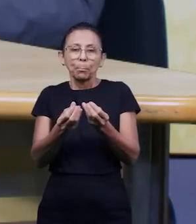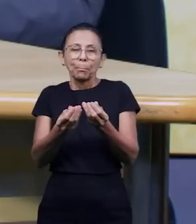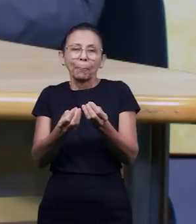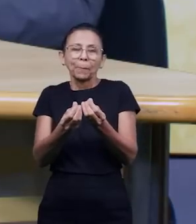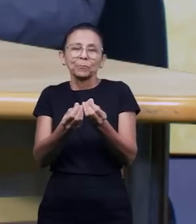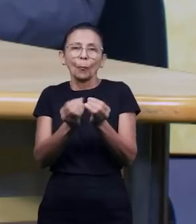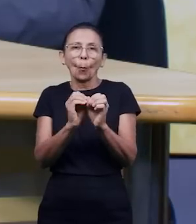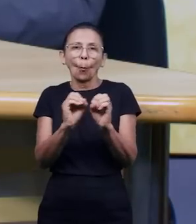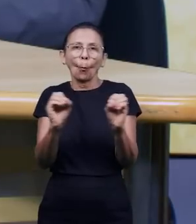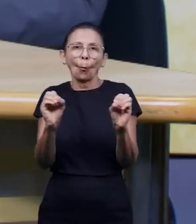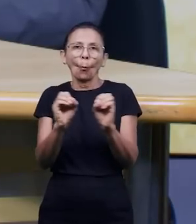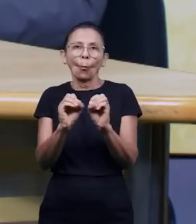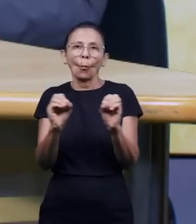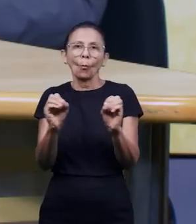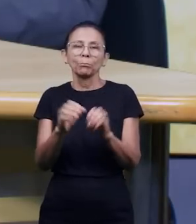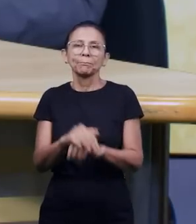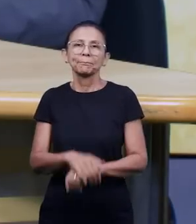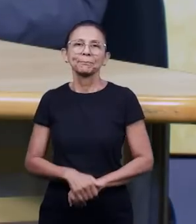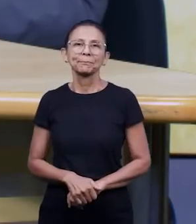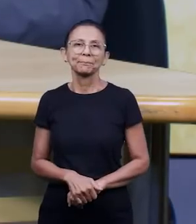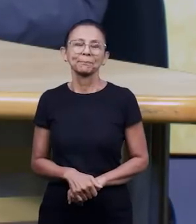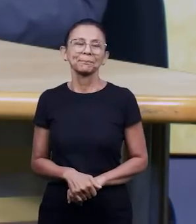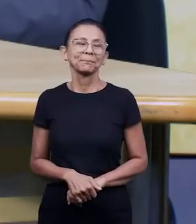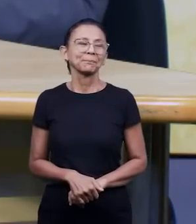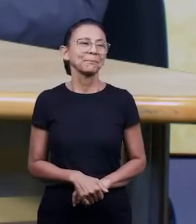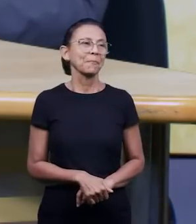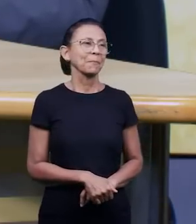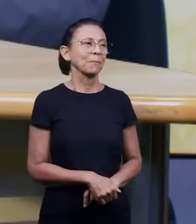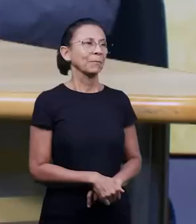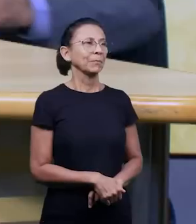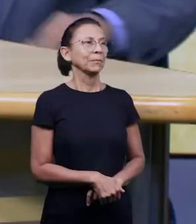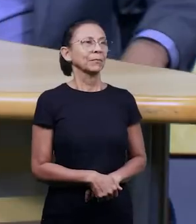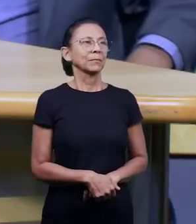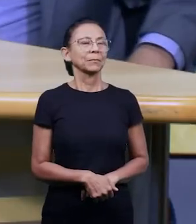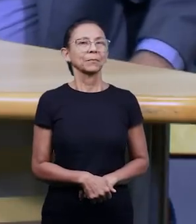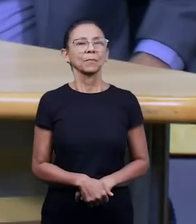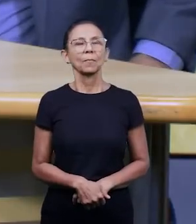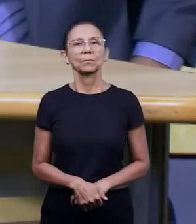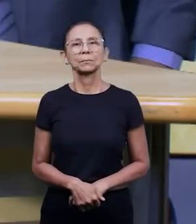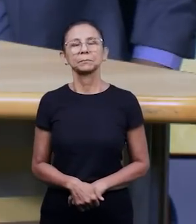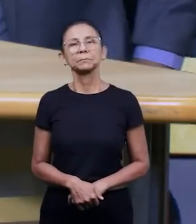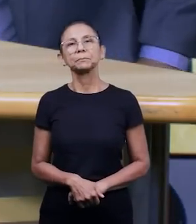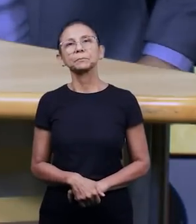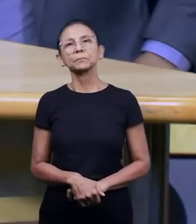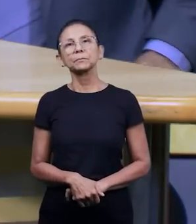daquele corpo está doente, ele precisa ser curado. Ou ele mata